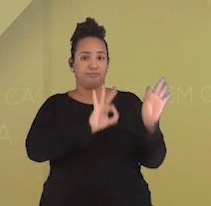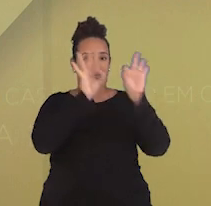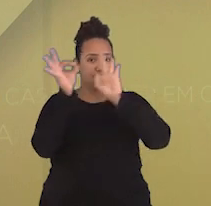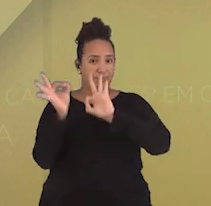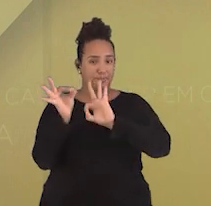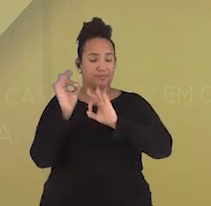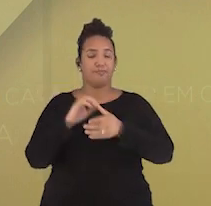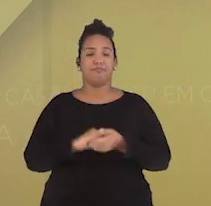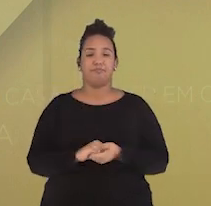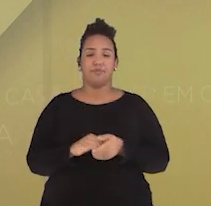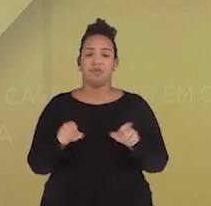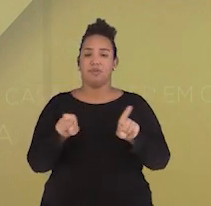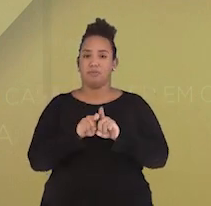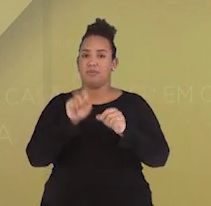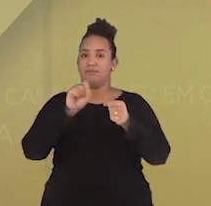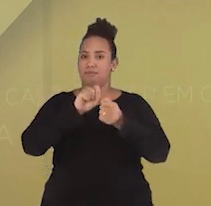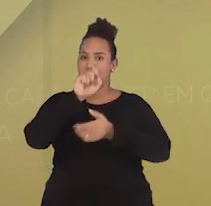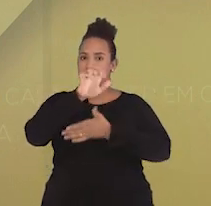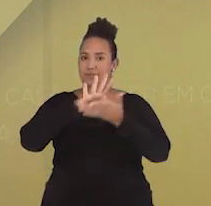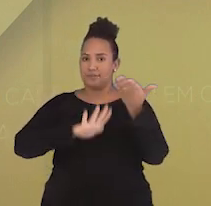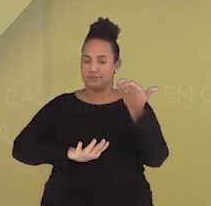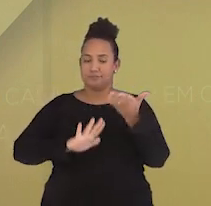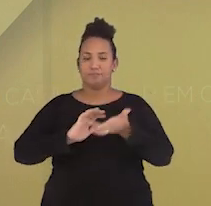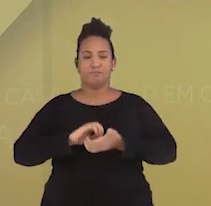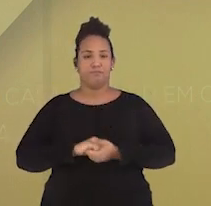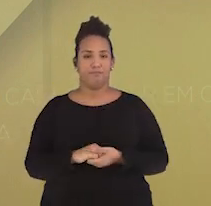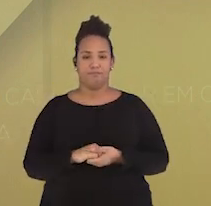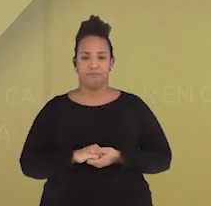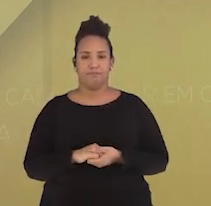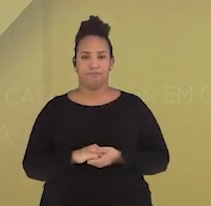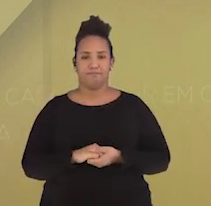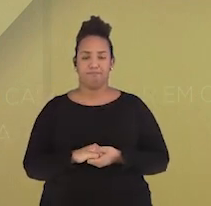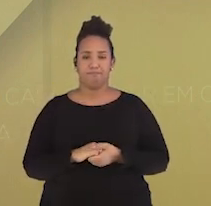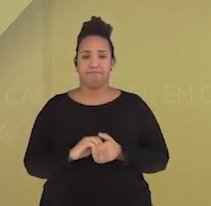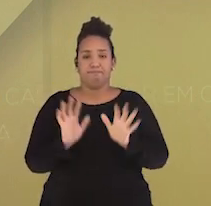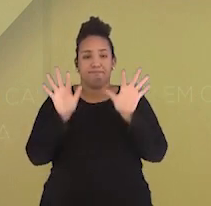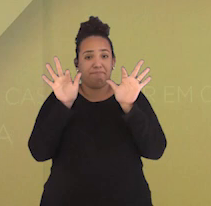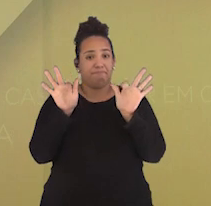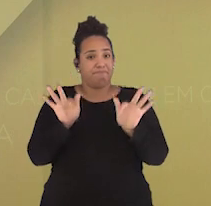não deixem de fazer as atividades propostas. É